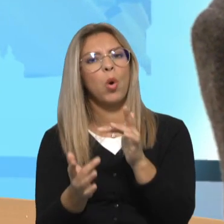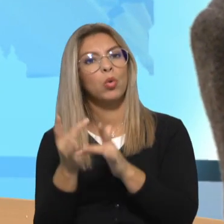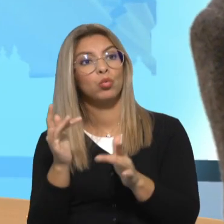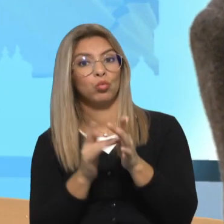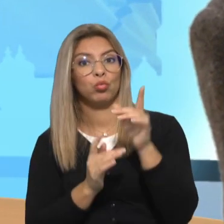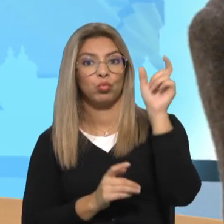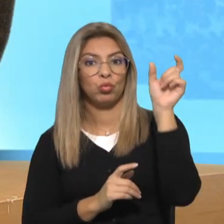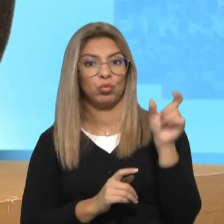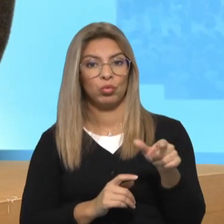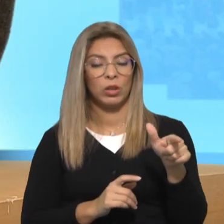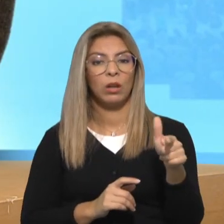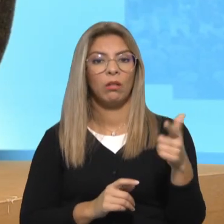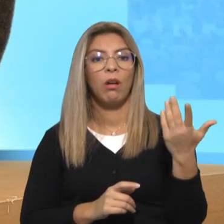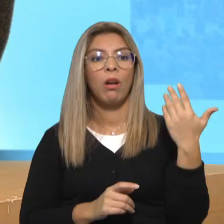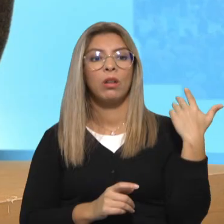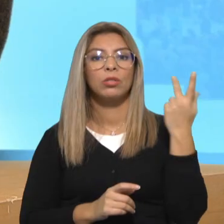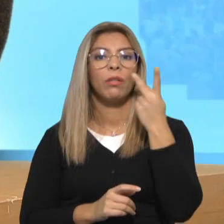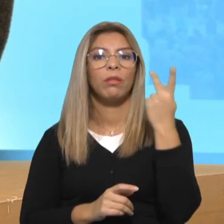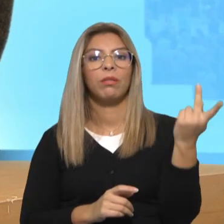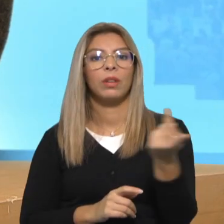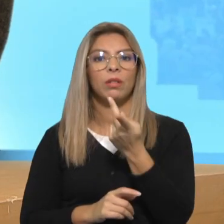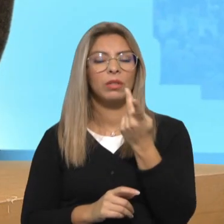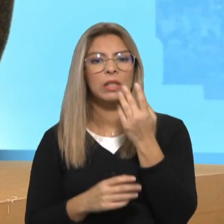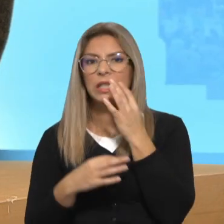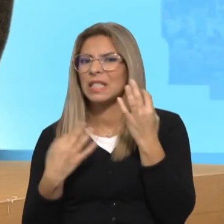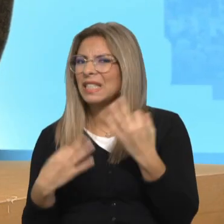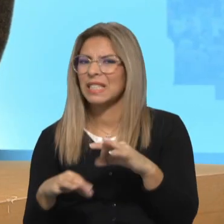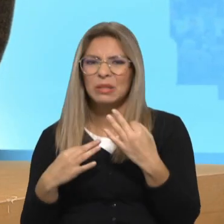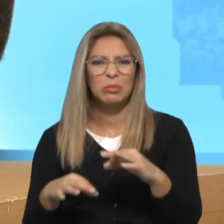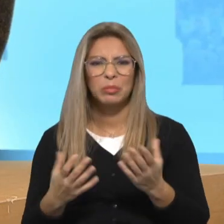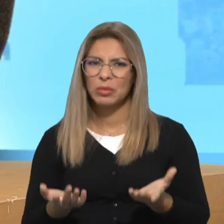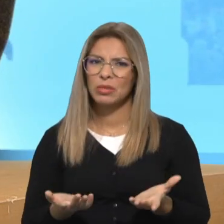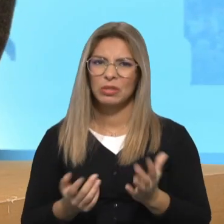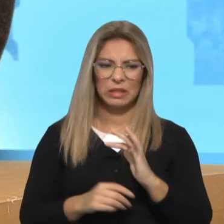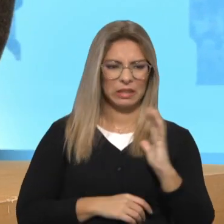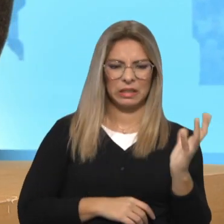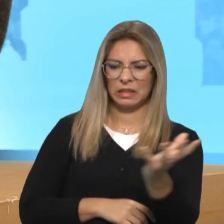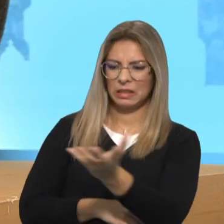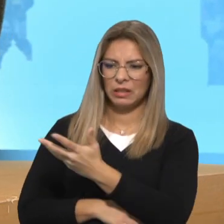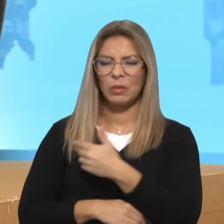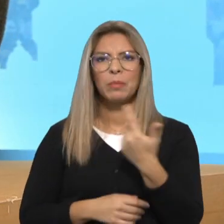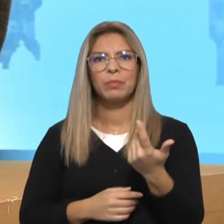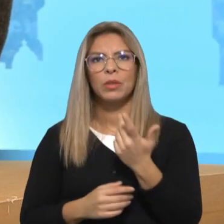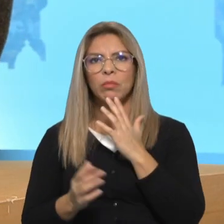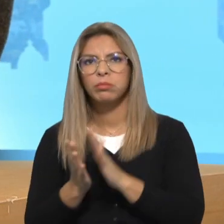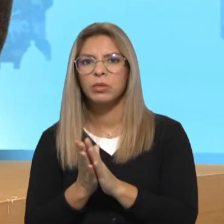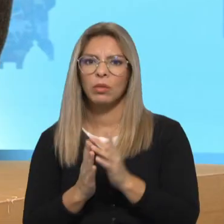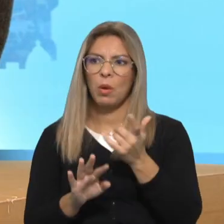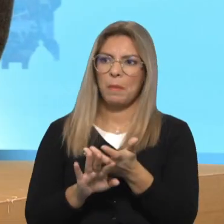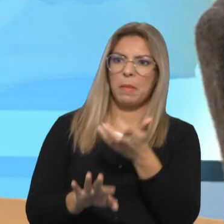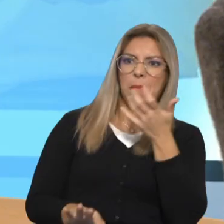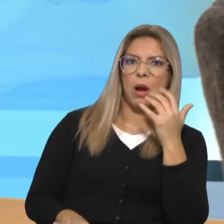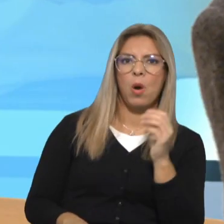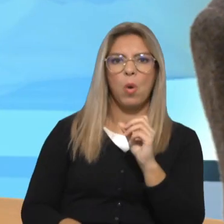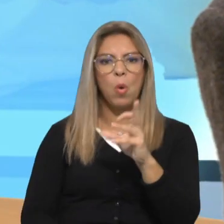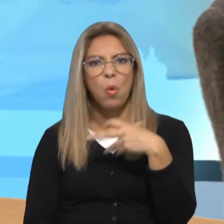é alguém que vivia numa enorme simplicidade. Quer dizer, eu não vejo nem mítaras, nem ouros, nem essas questões